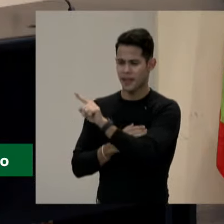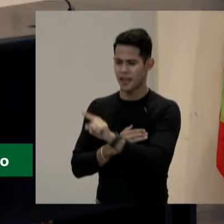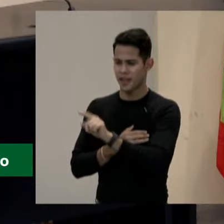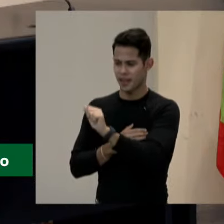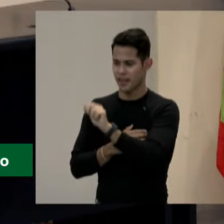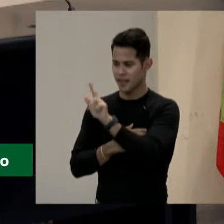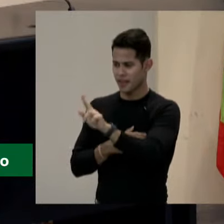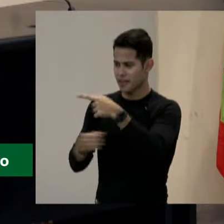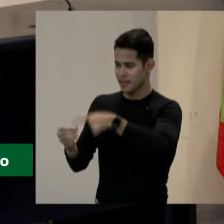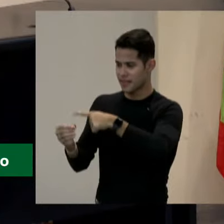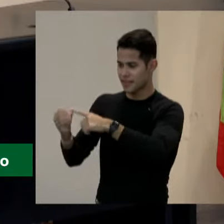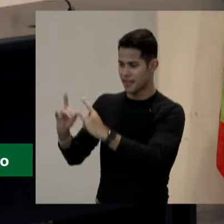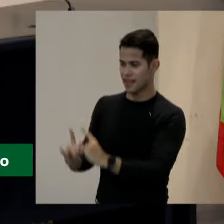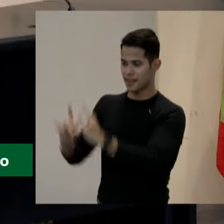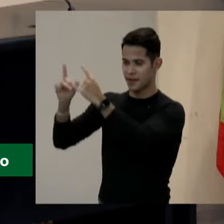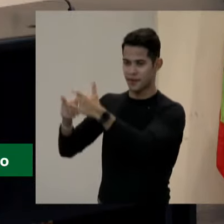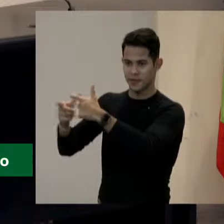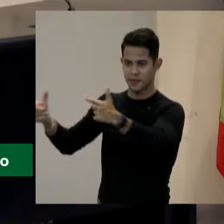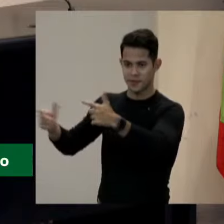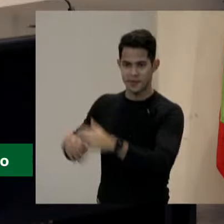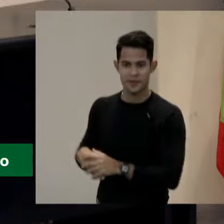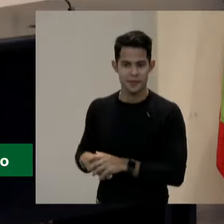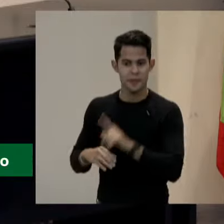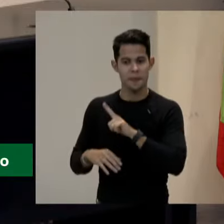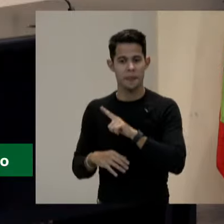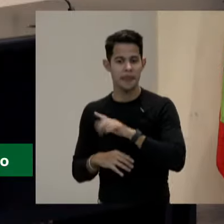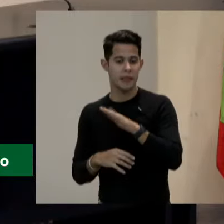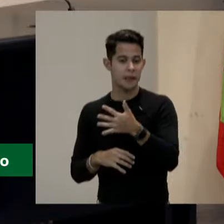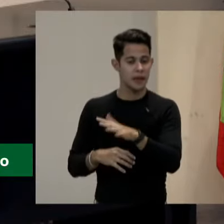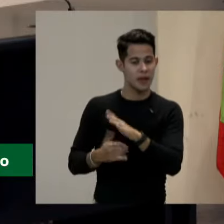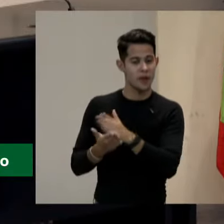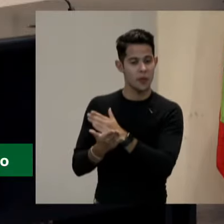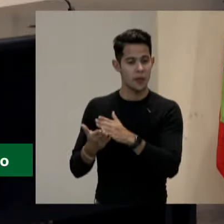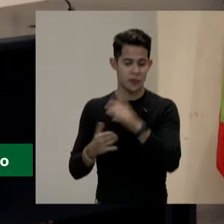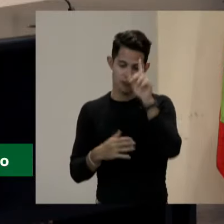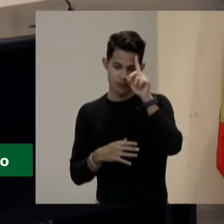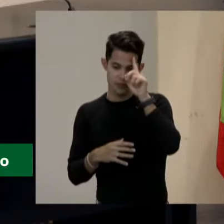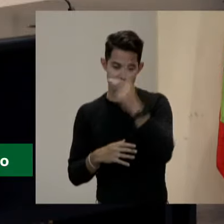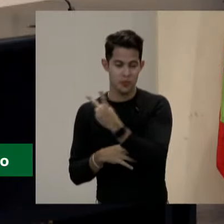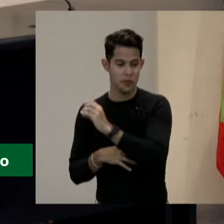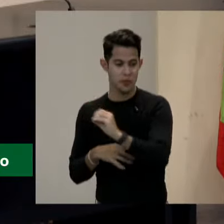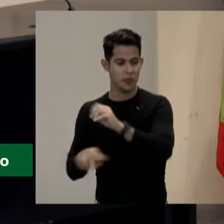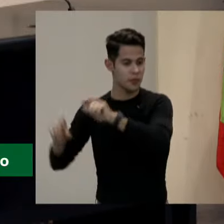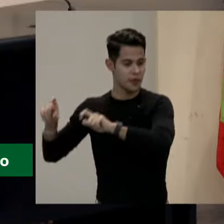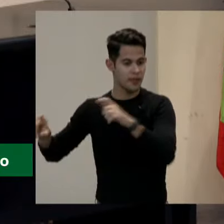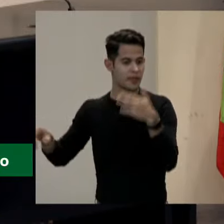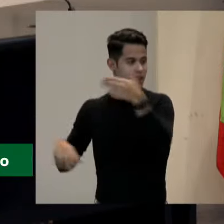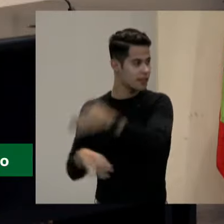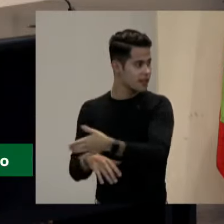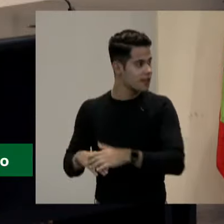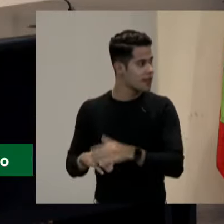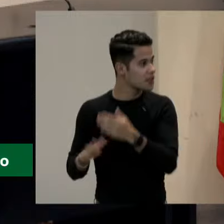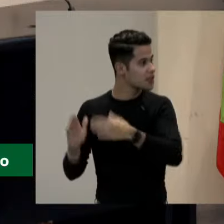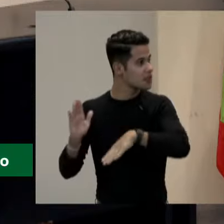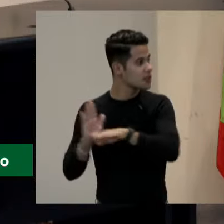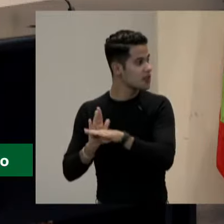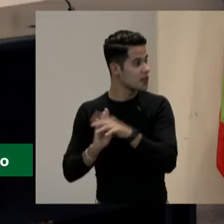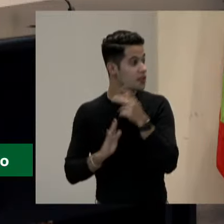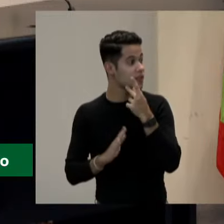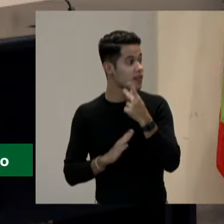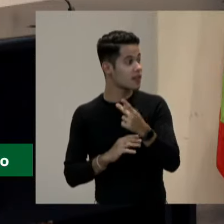grande. Não. Tá, tinha mais ou menos 200 pessoas. Quase todo mundo parente. E ela chegou e...